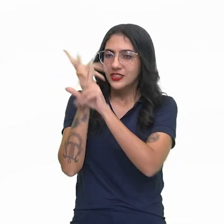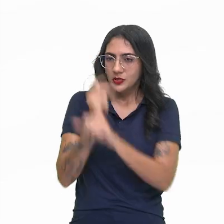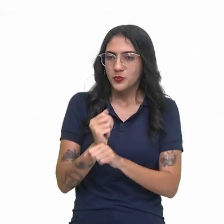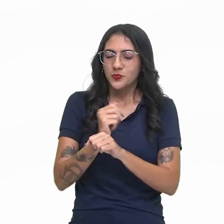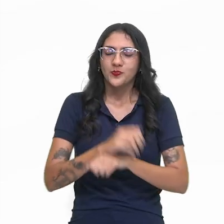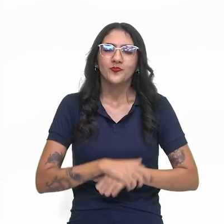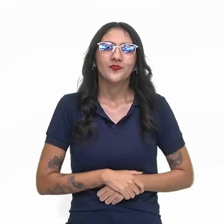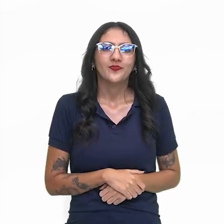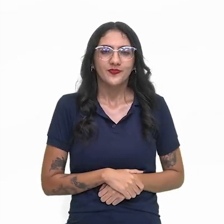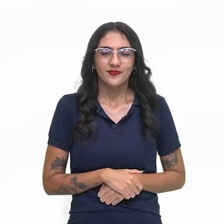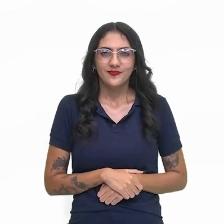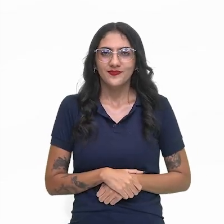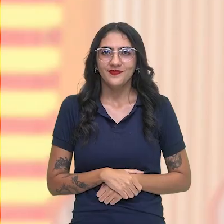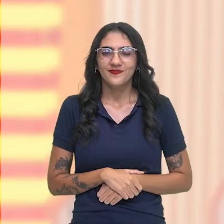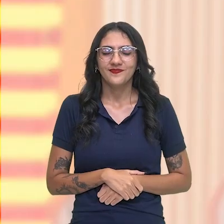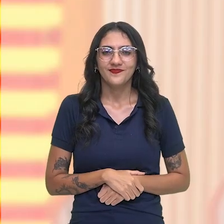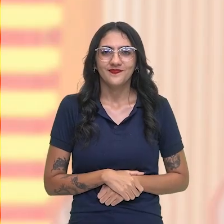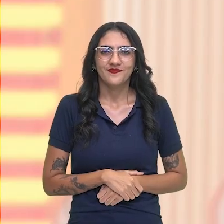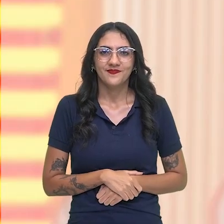avaliação.